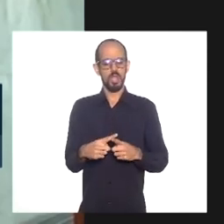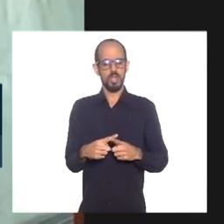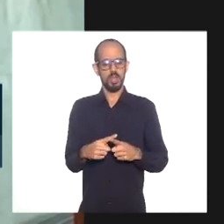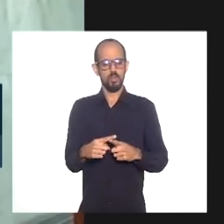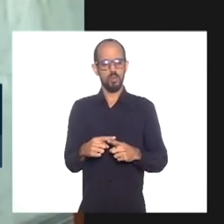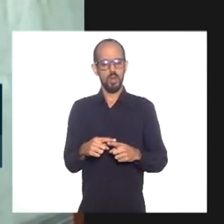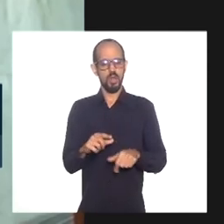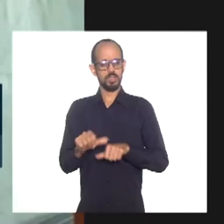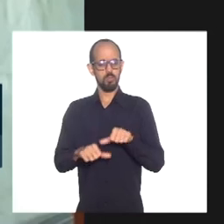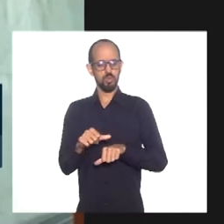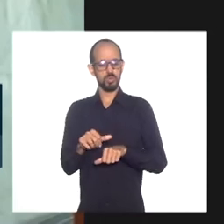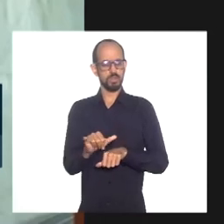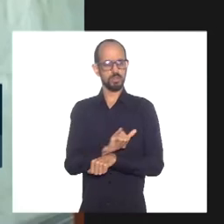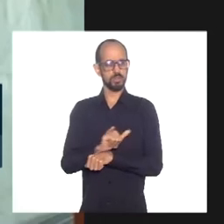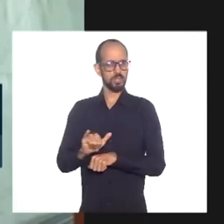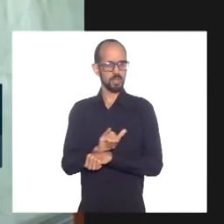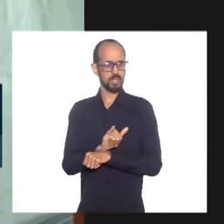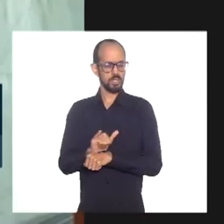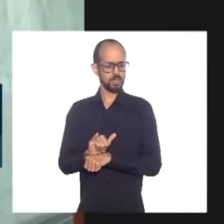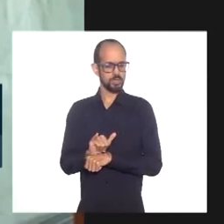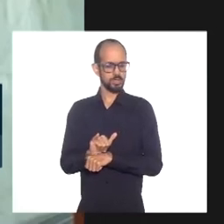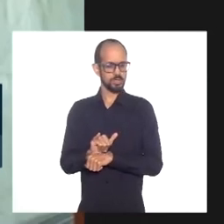de estratégia dela,